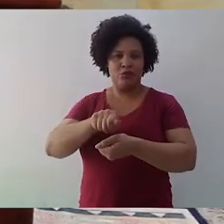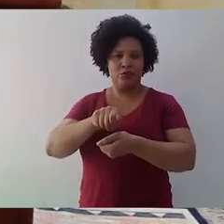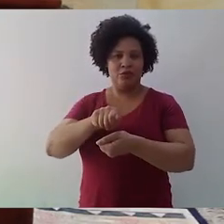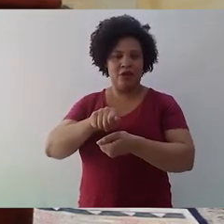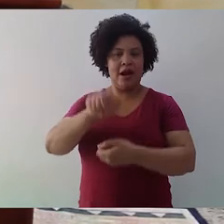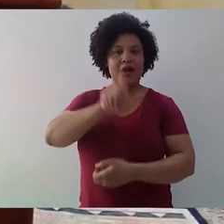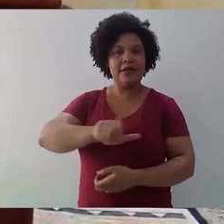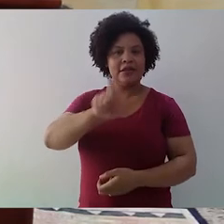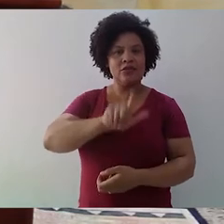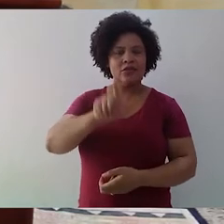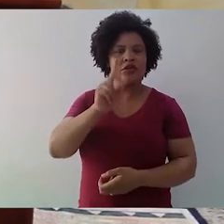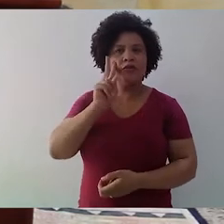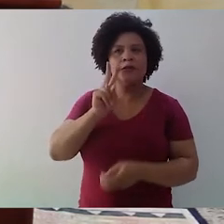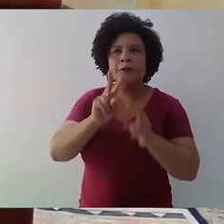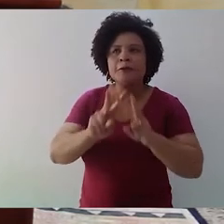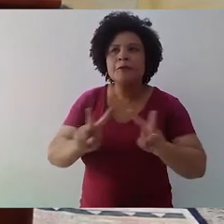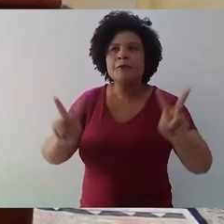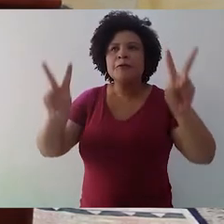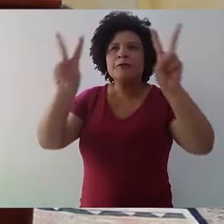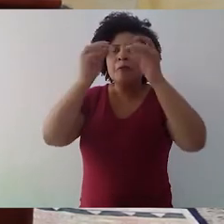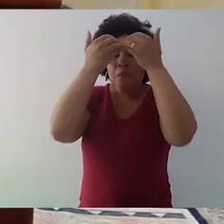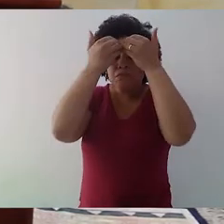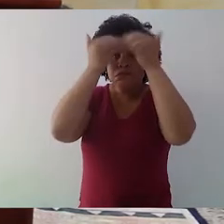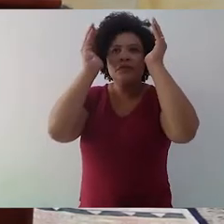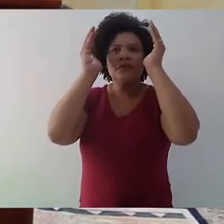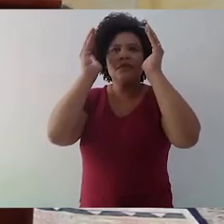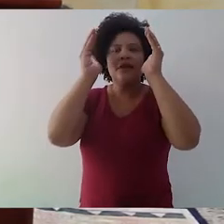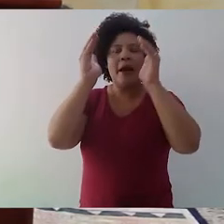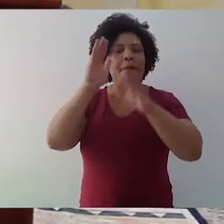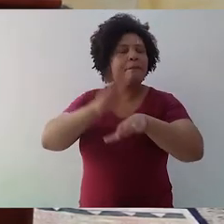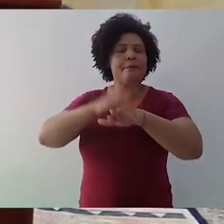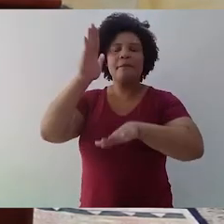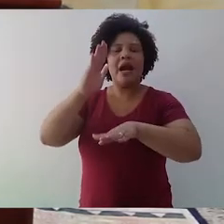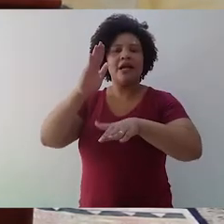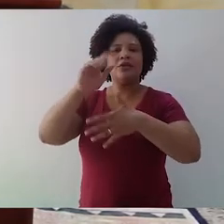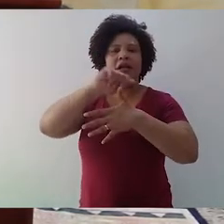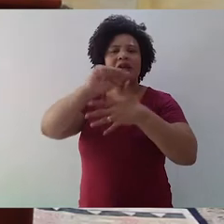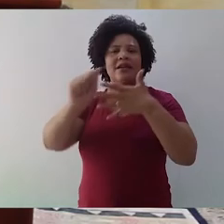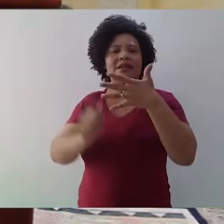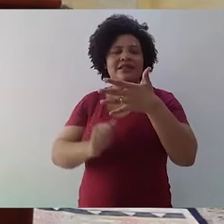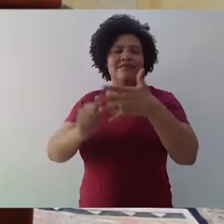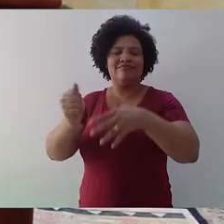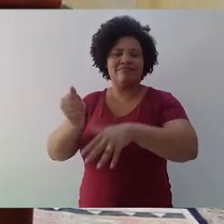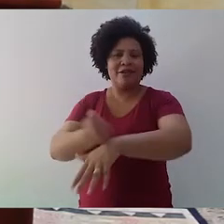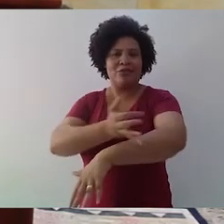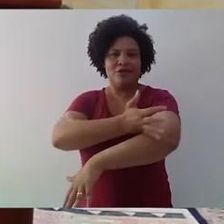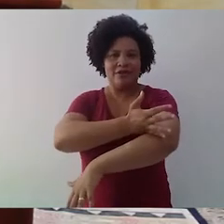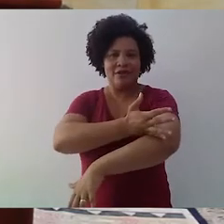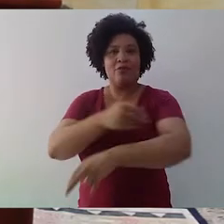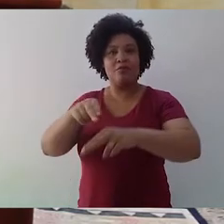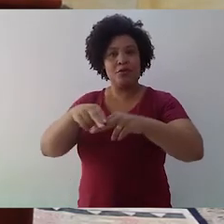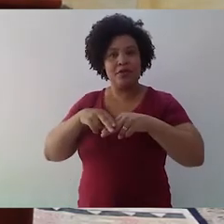nos dá uma outra visão daquilo que os nossos sentidos captam. Então, escrever literariamente é